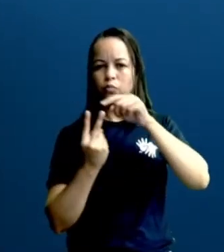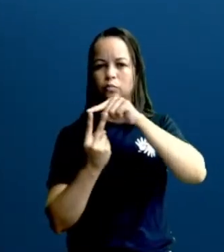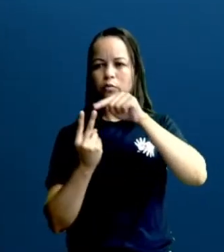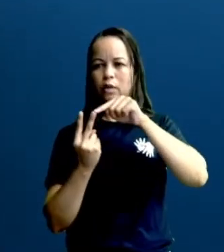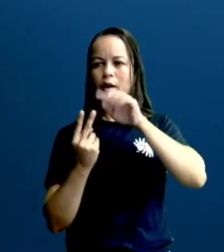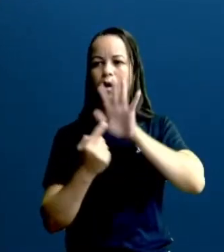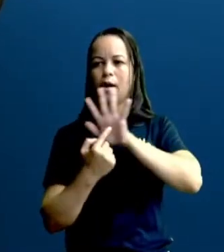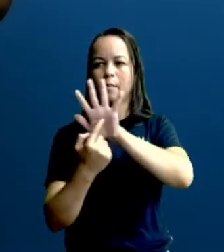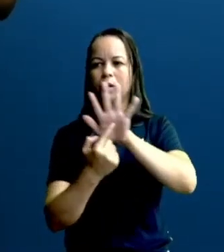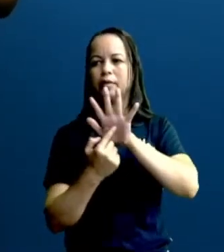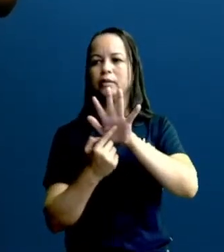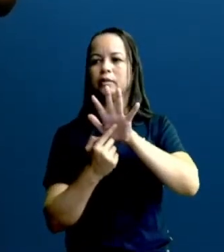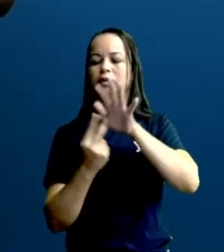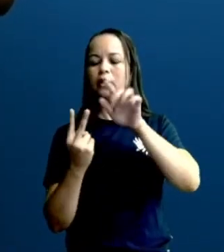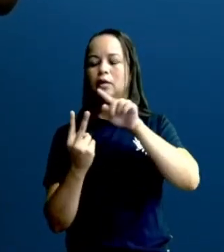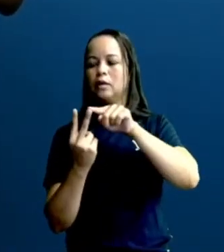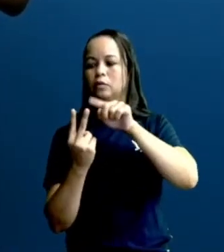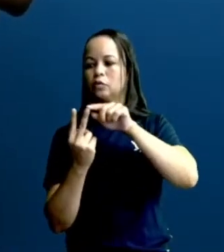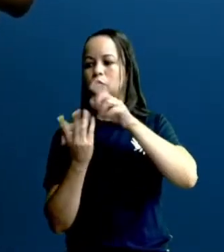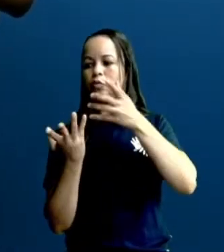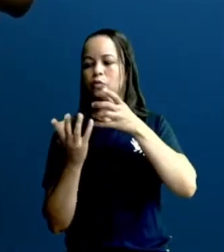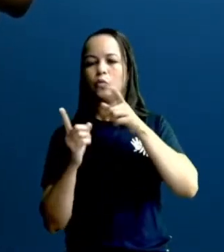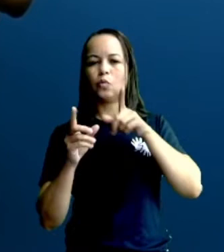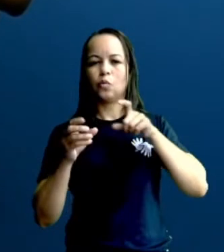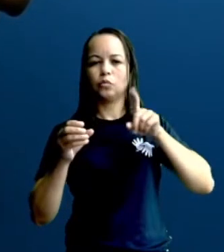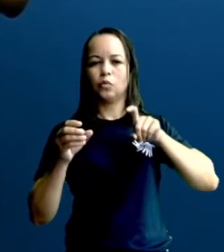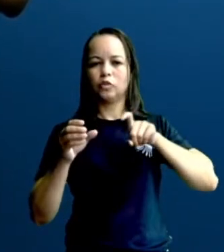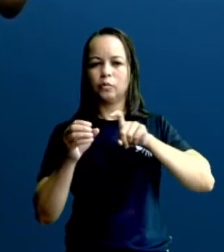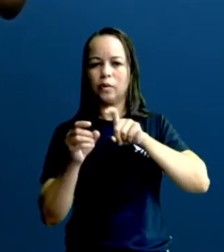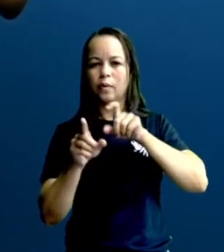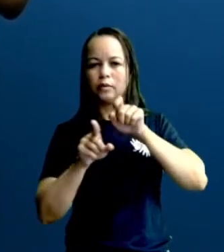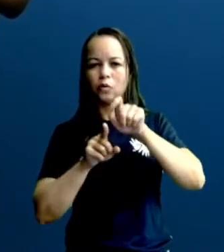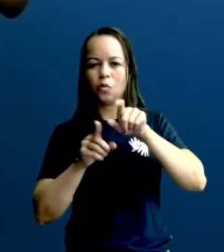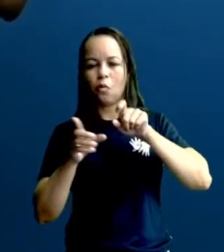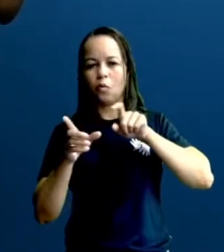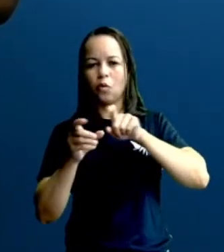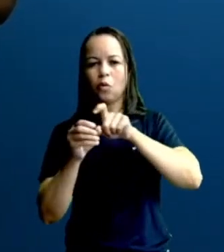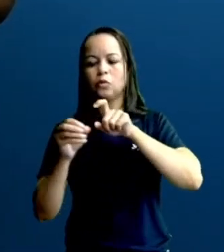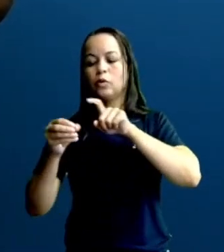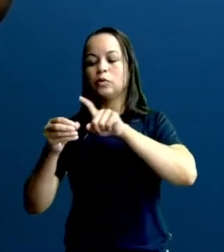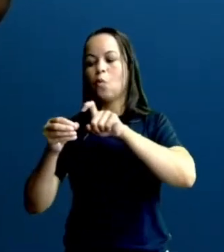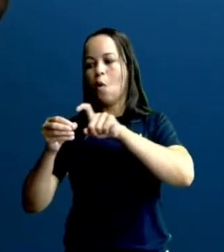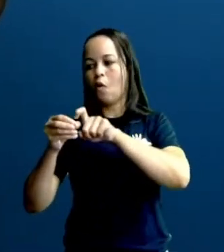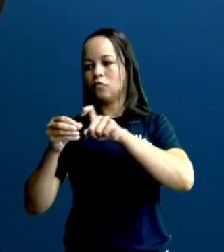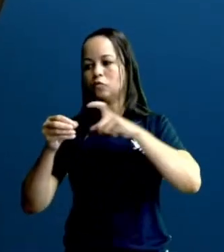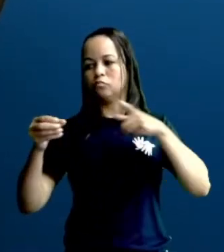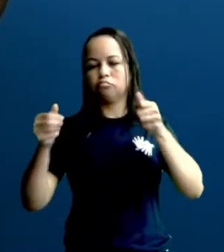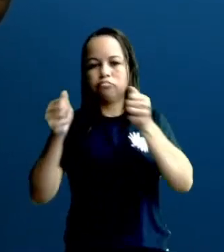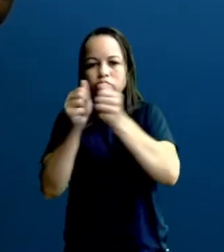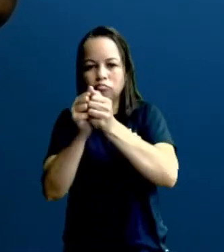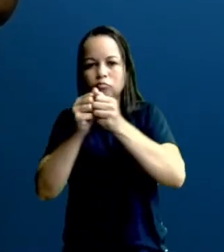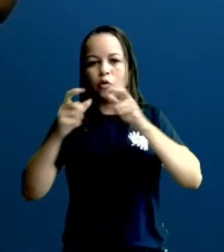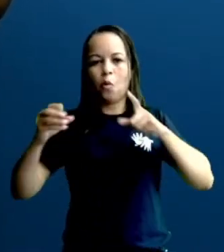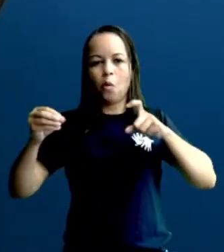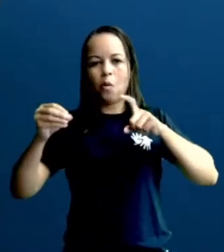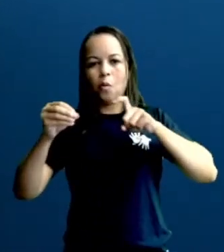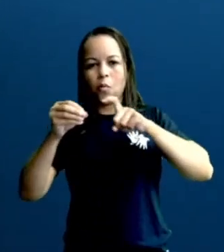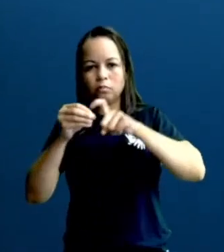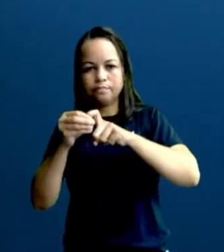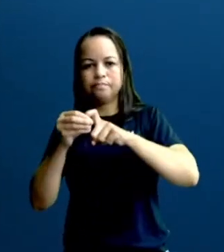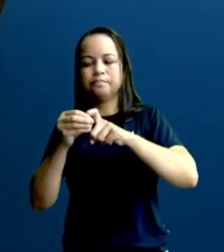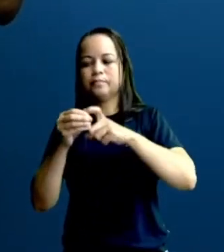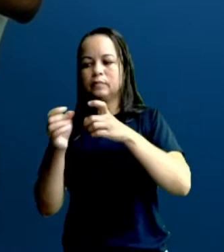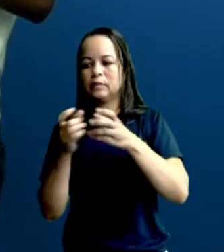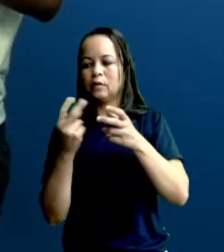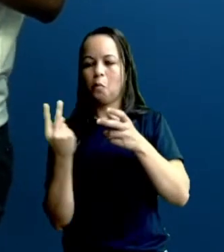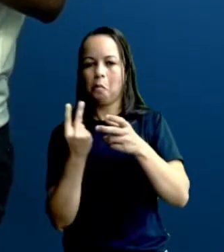exemplo, um cromossomo vindo de um espermatozoide e um cromossomo vindo de um óvulo. Então formou um par de cromossomos. Percebam